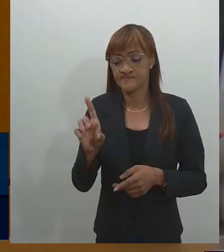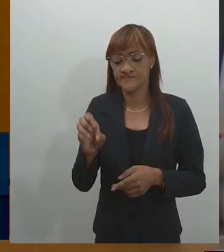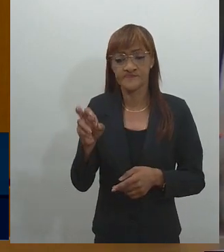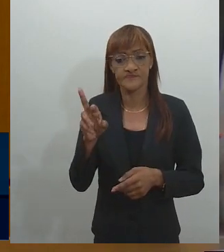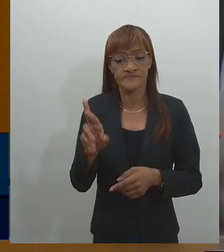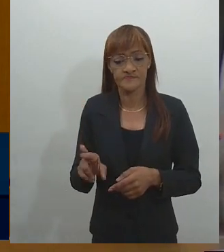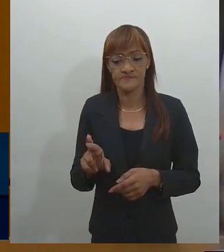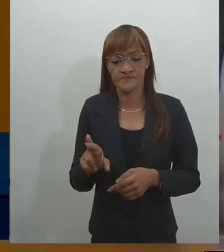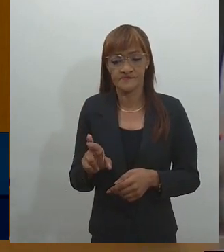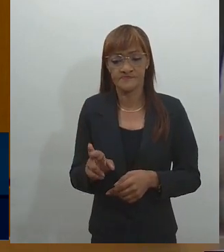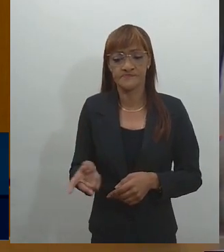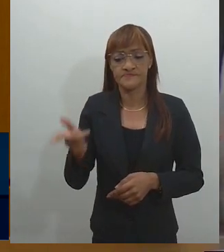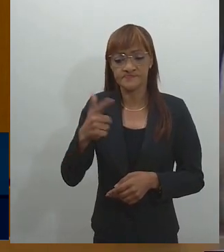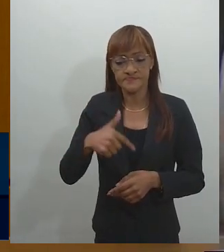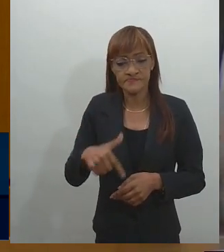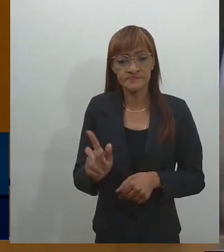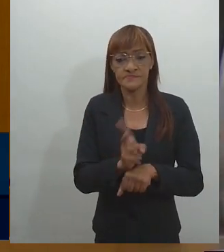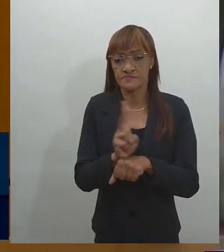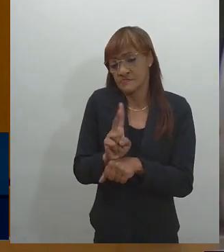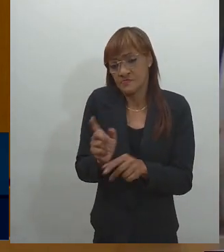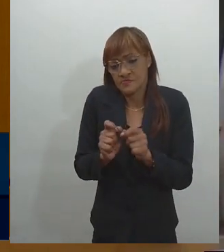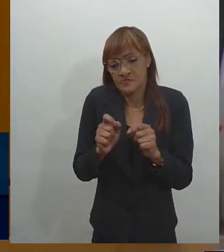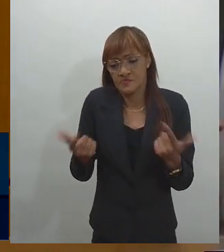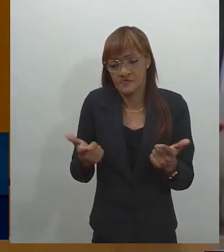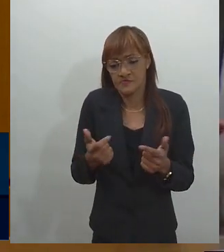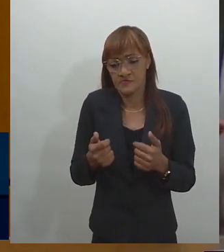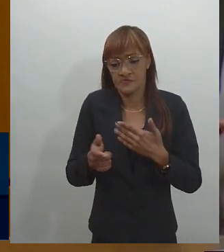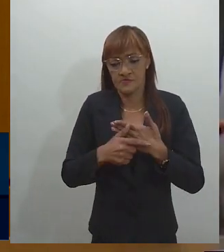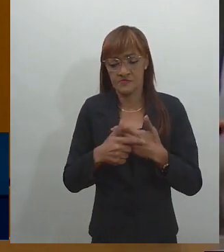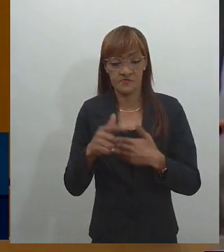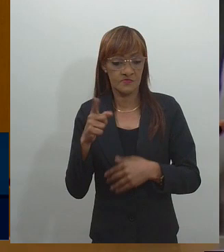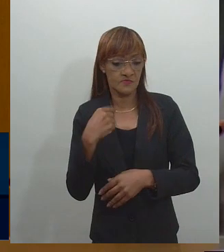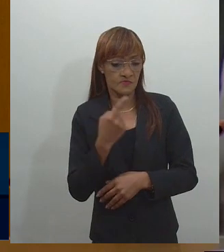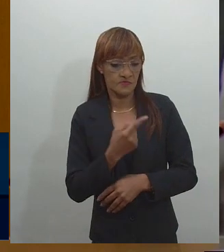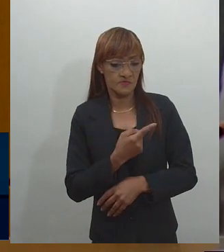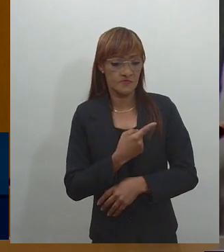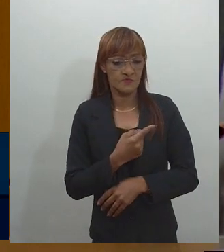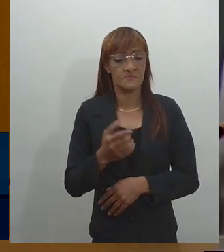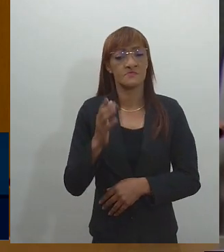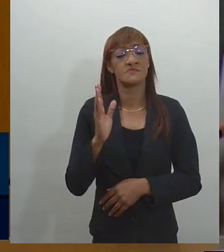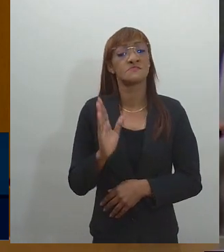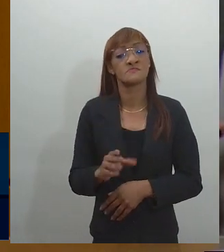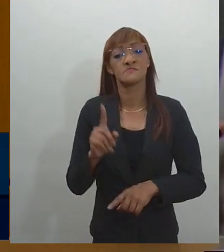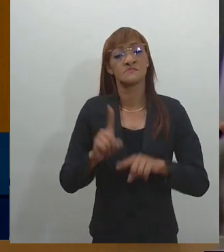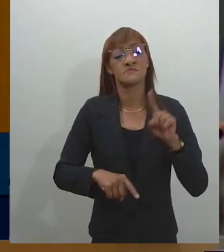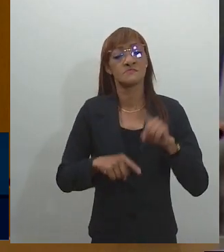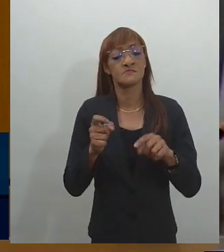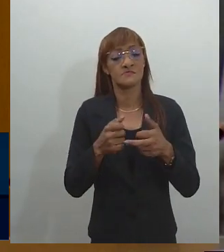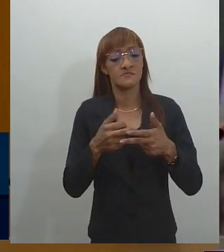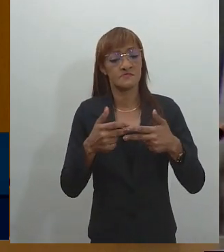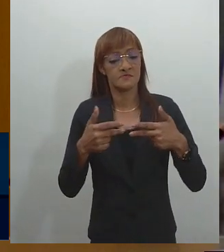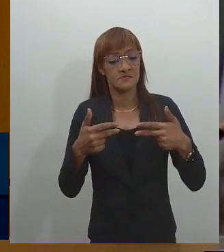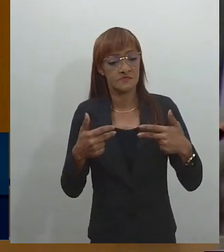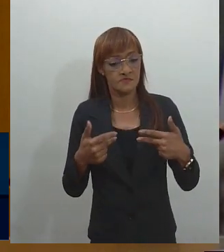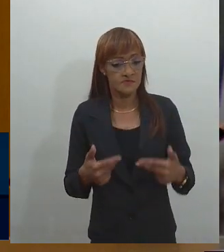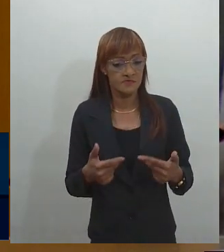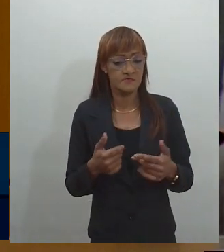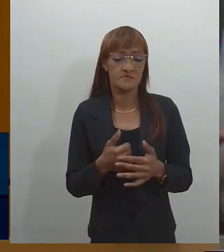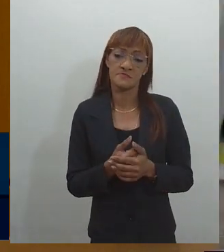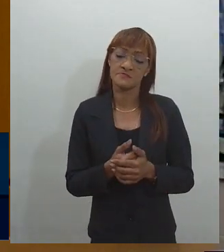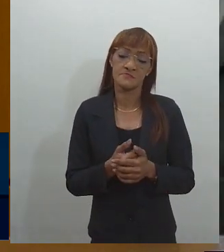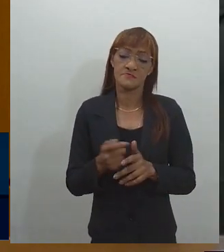Lógico, nós vamos fazer a nossa parte, vamos encaminhar o material que nós fizemos para os órgãos de controle, para que se faça, inclusive, se for o caso,